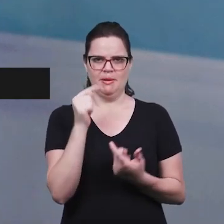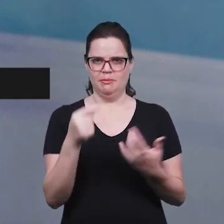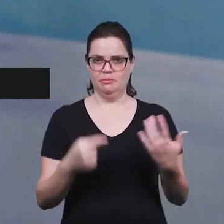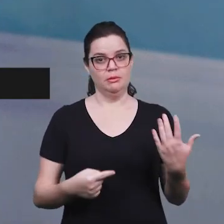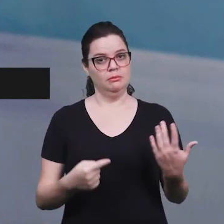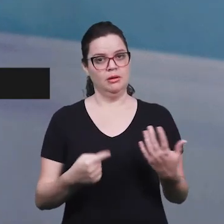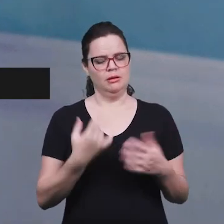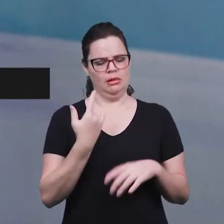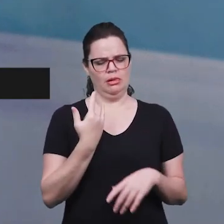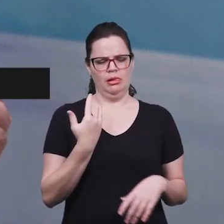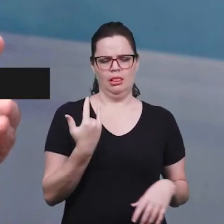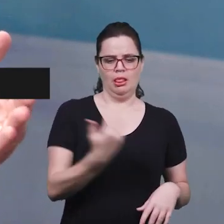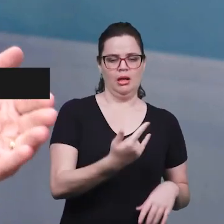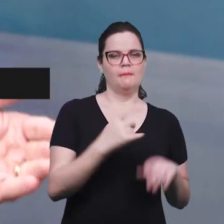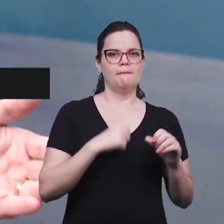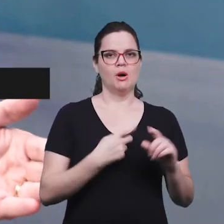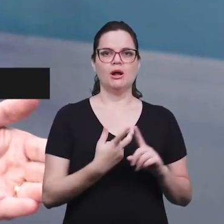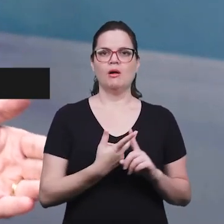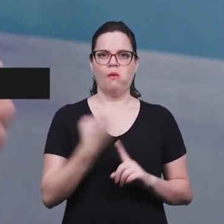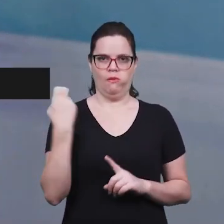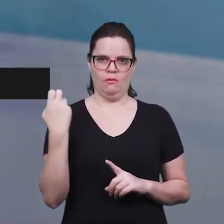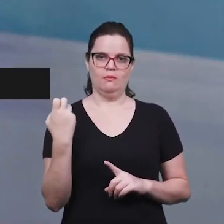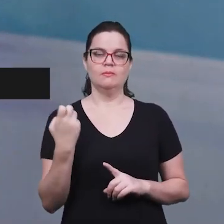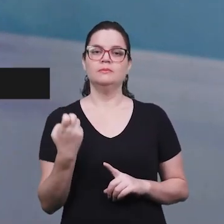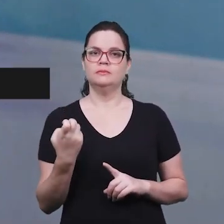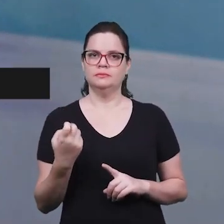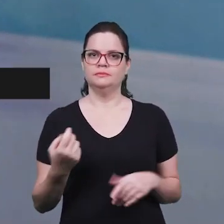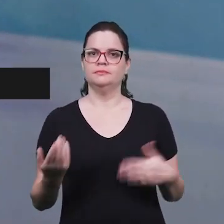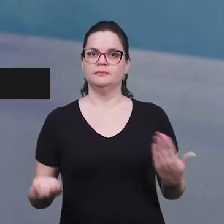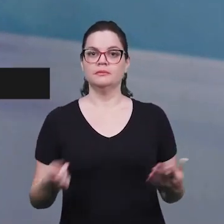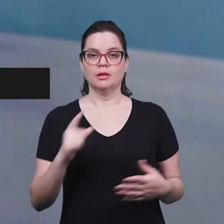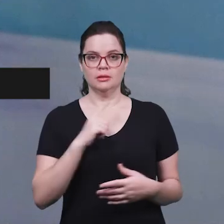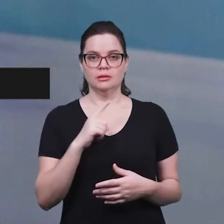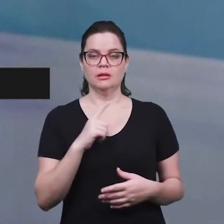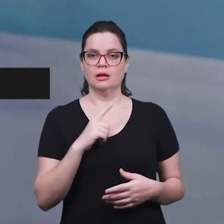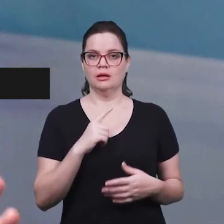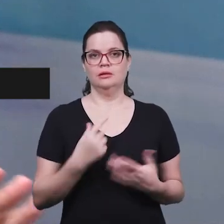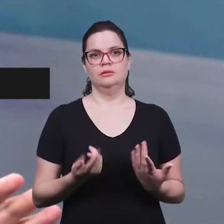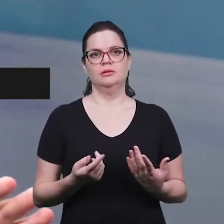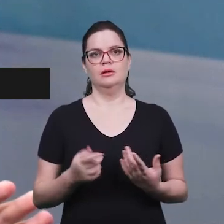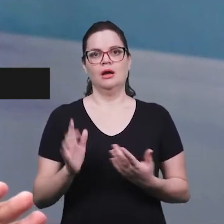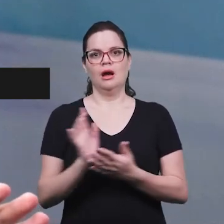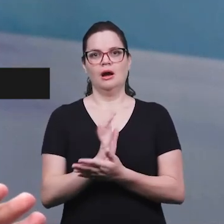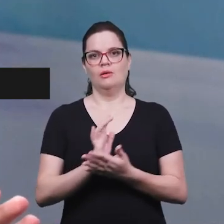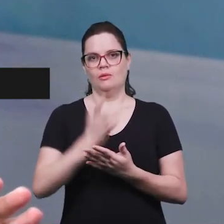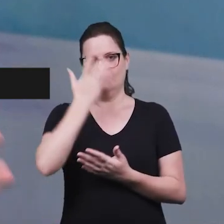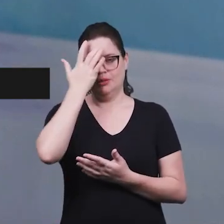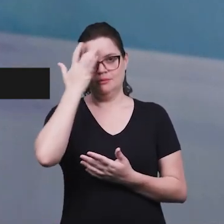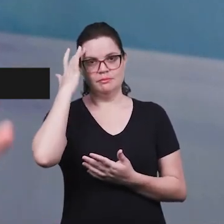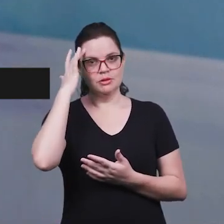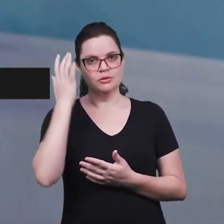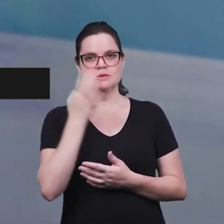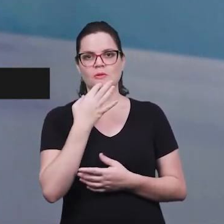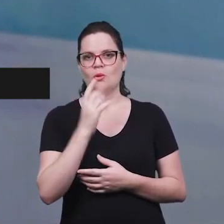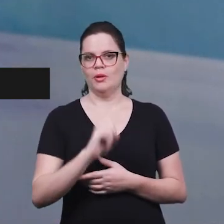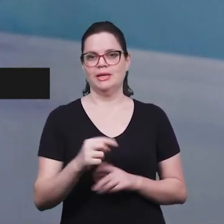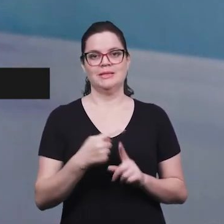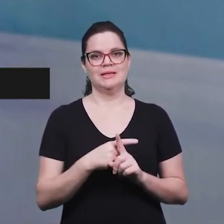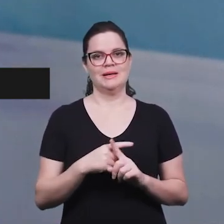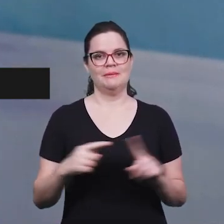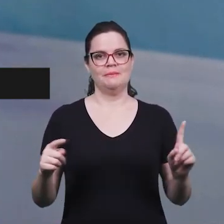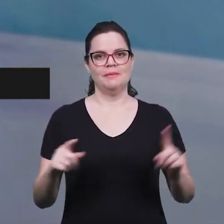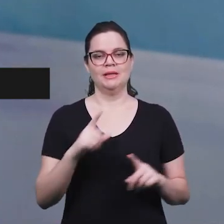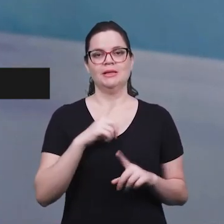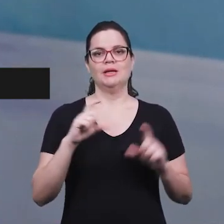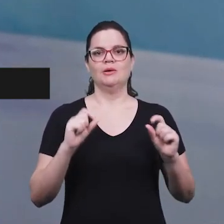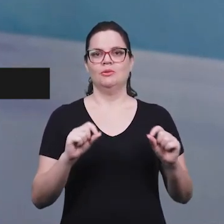isso pode te induzir a cair num golpe. Existe o efeito halo. poucos conhecem, mas todos já viveram. O